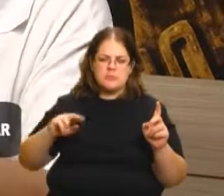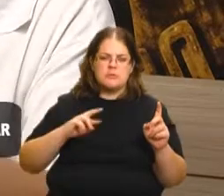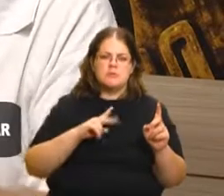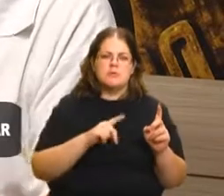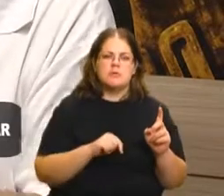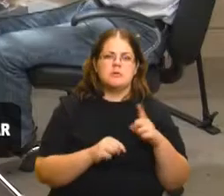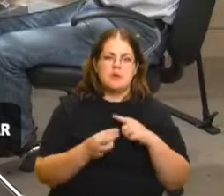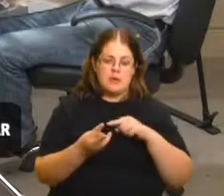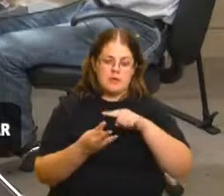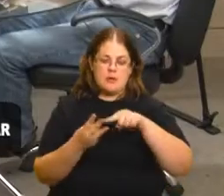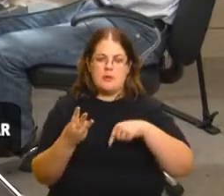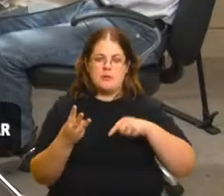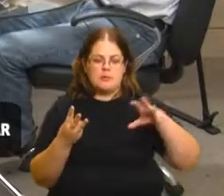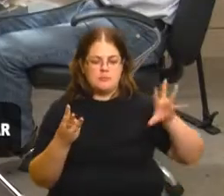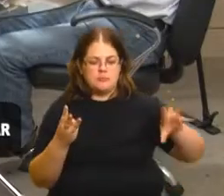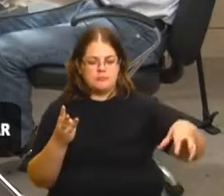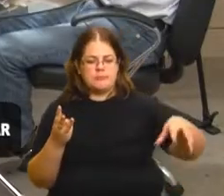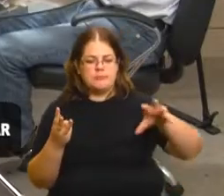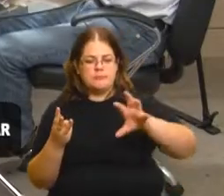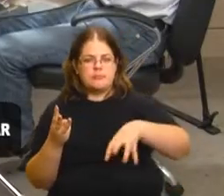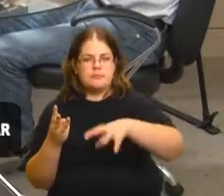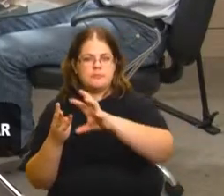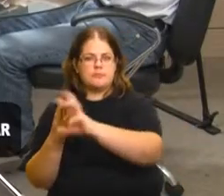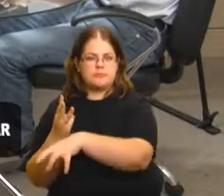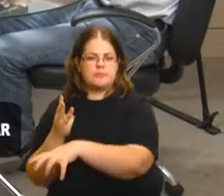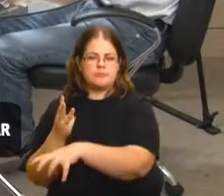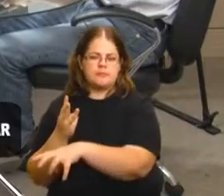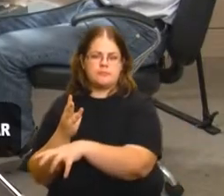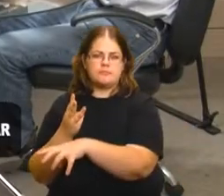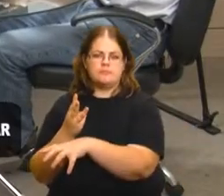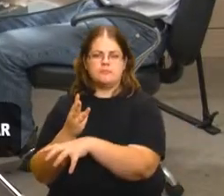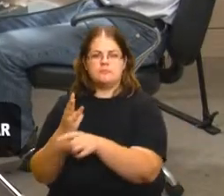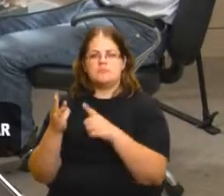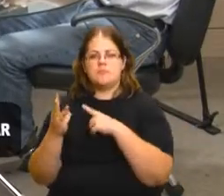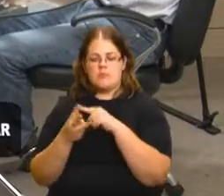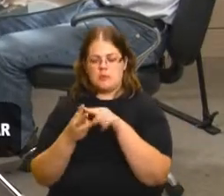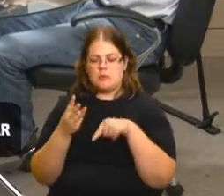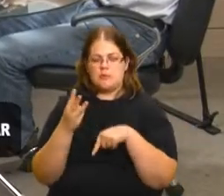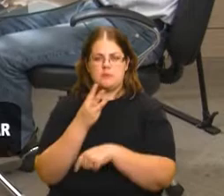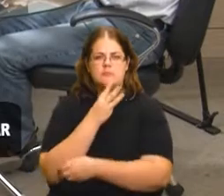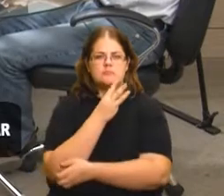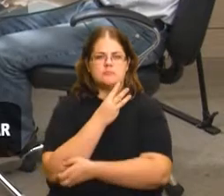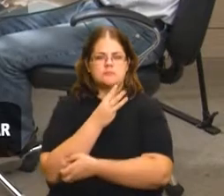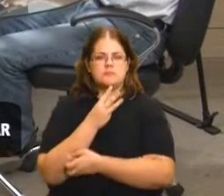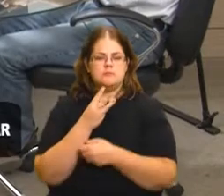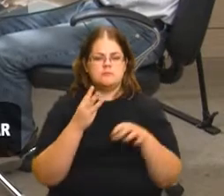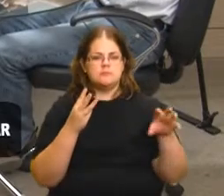havia nitidamente 3 tendências... Pós o golpe? Pós-golpe.